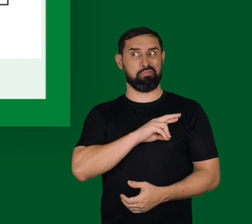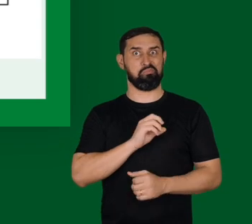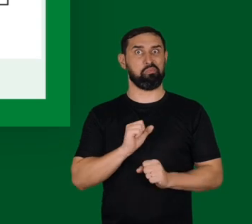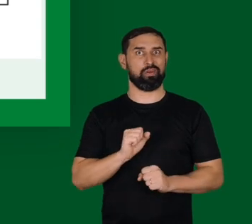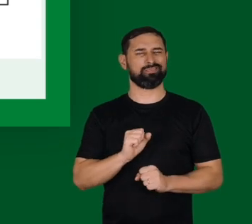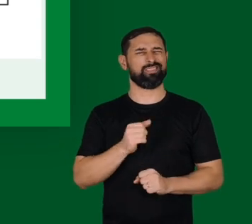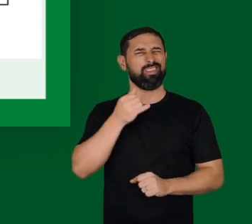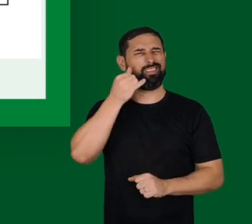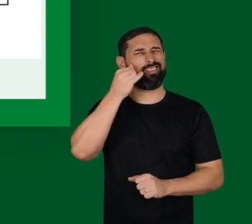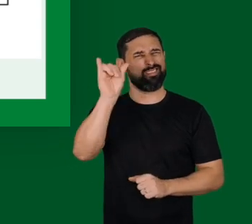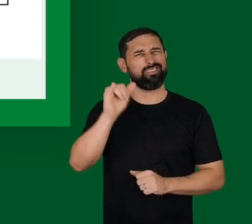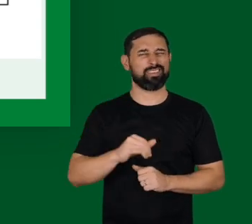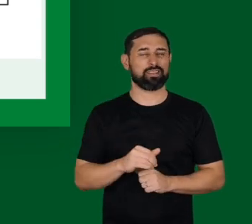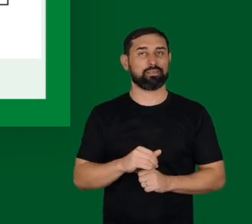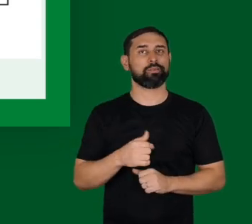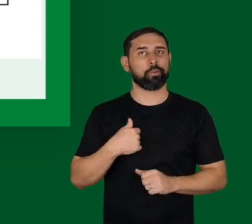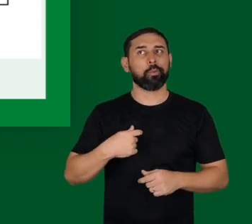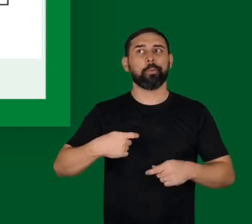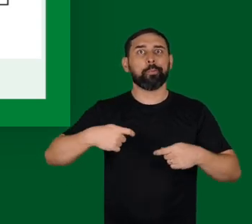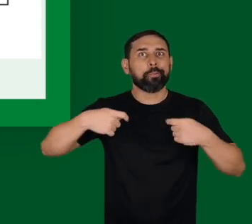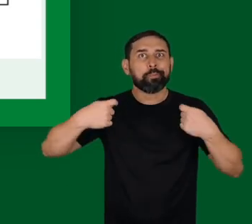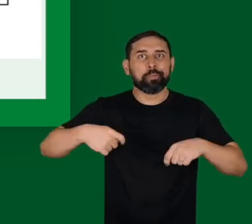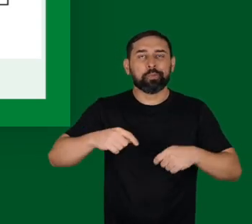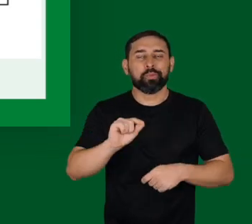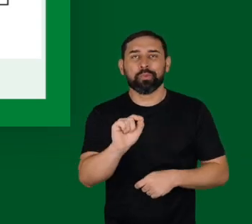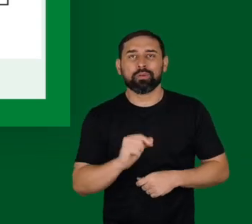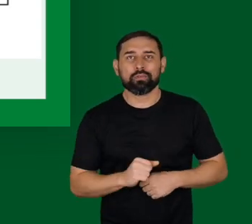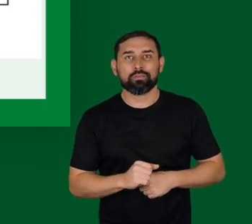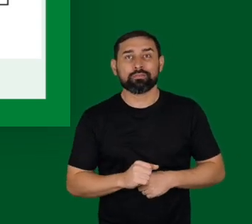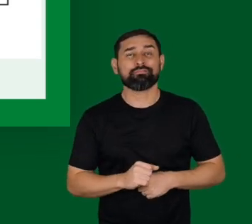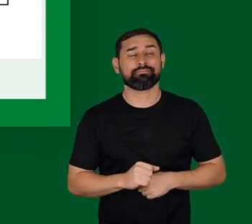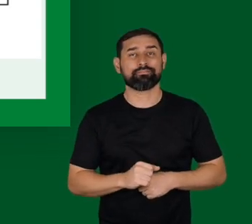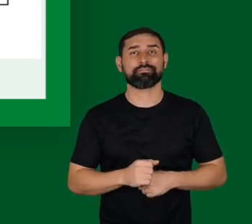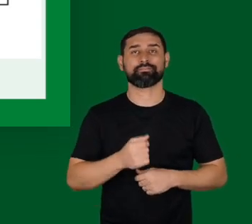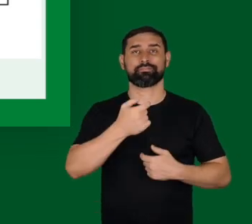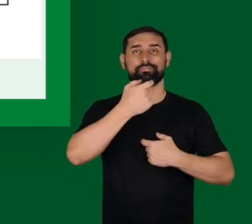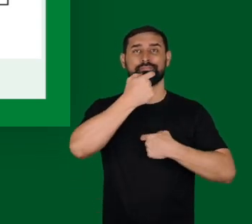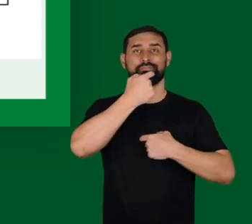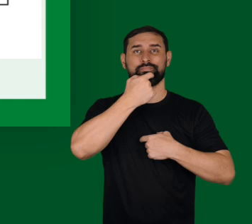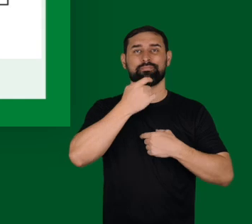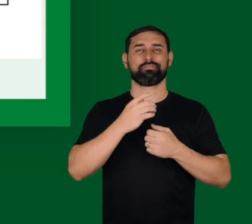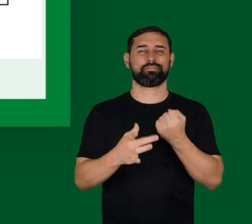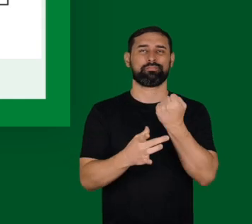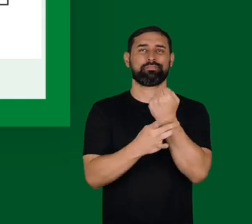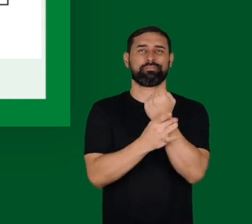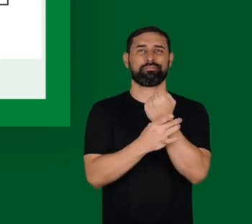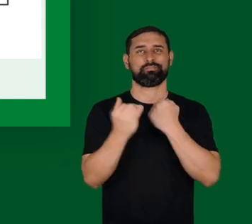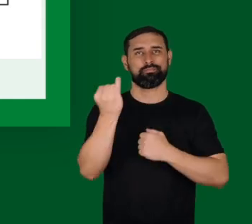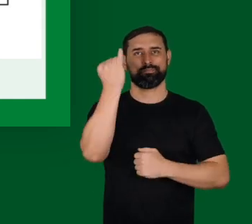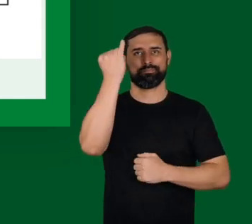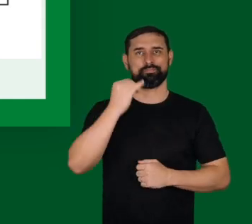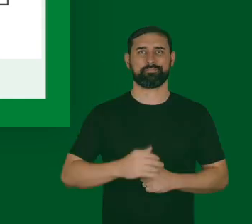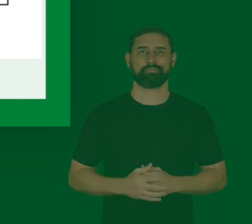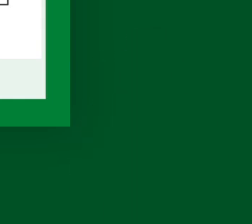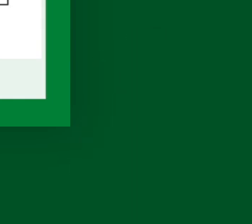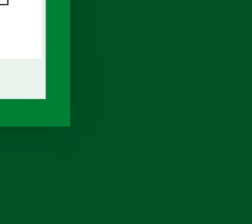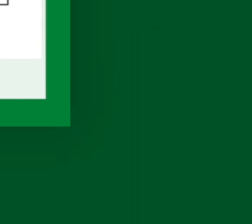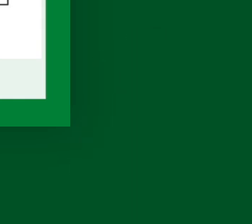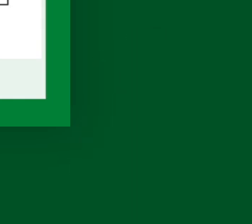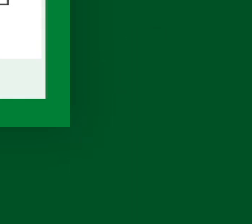pode-se optar pelo lorazepam ou diazepam nas doses que estão aí marcadas para vocês.